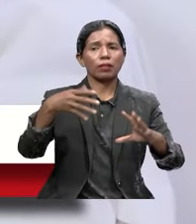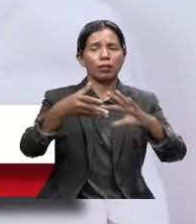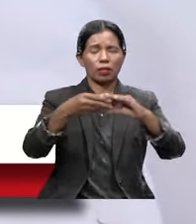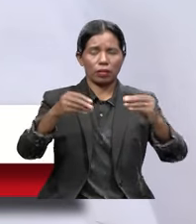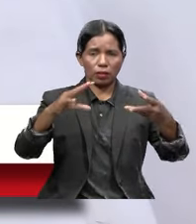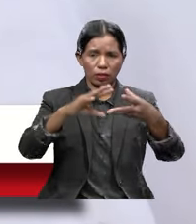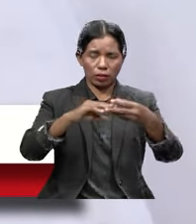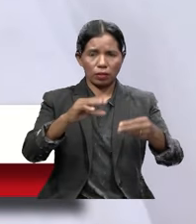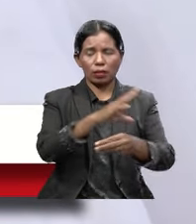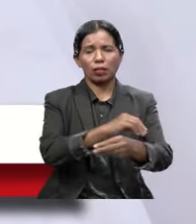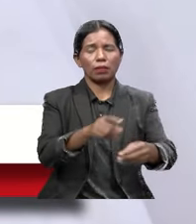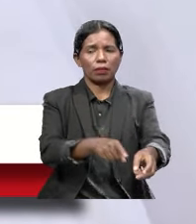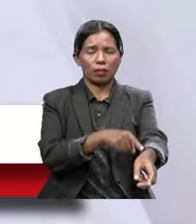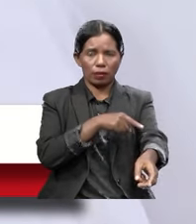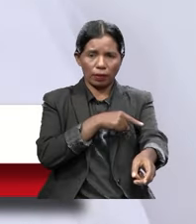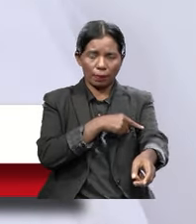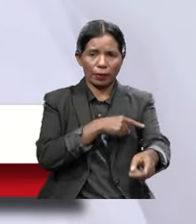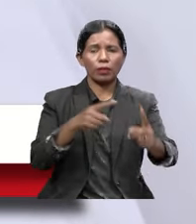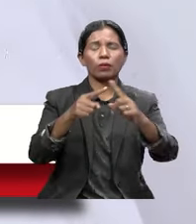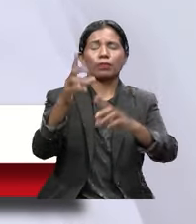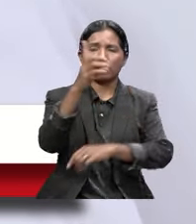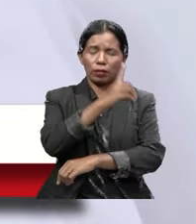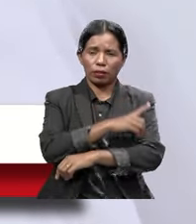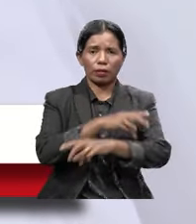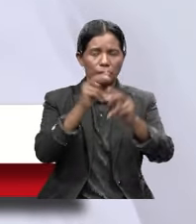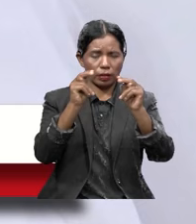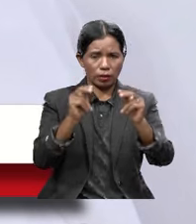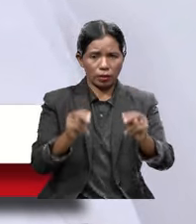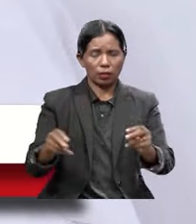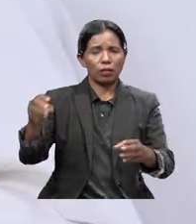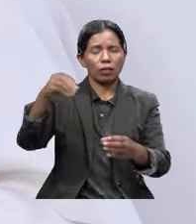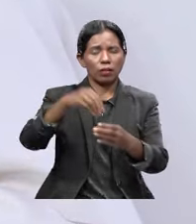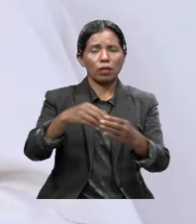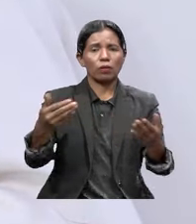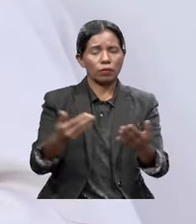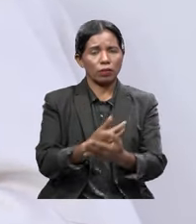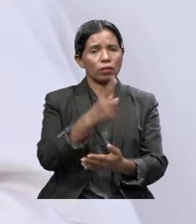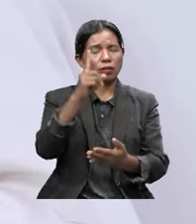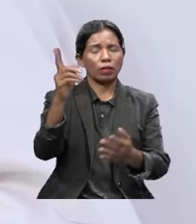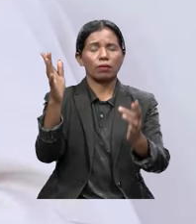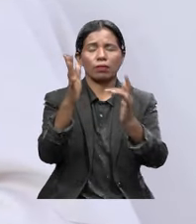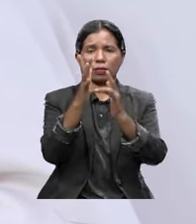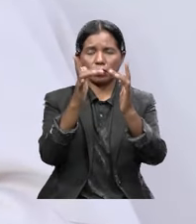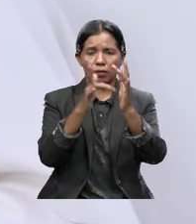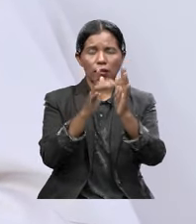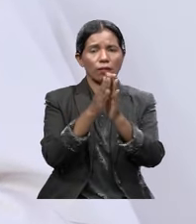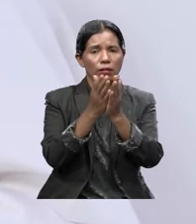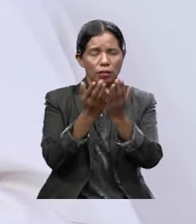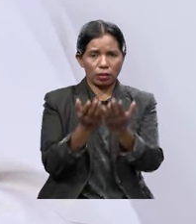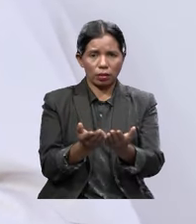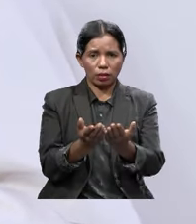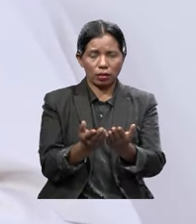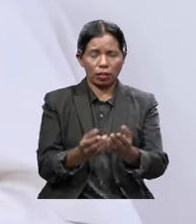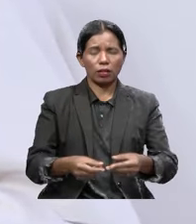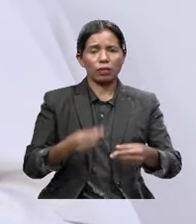cristã, Nebenaruk, o em Loron, precisa impulso foi ida para a evangelização. A tu